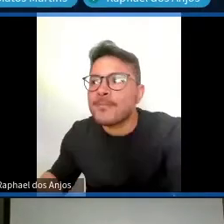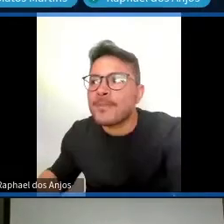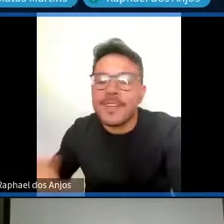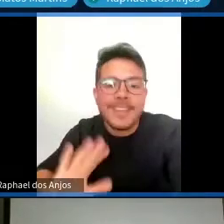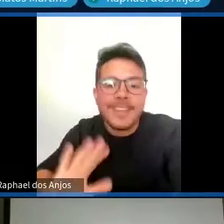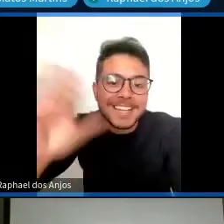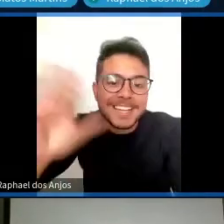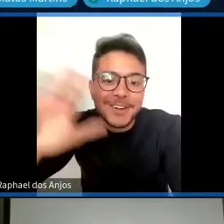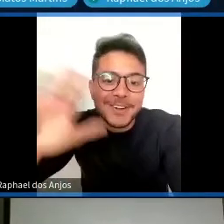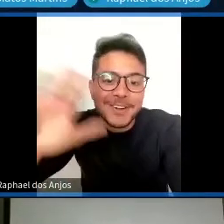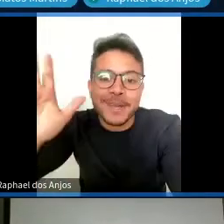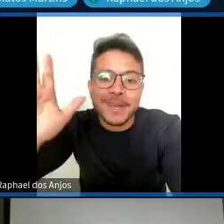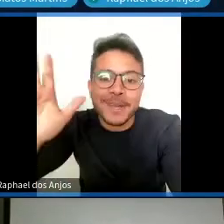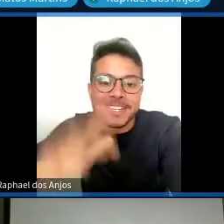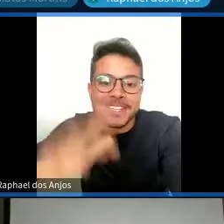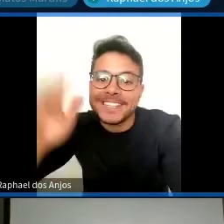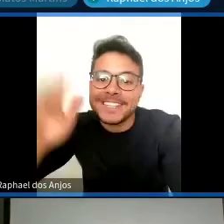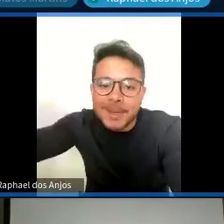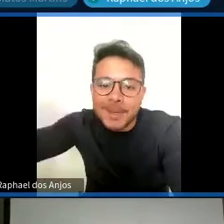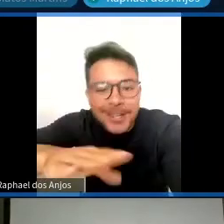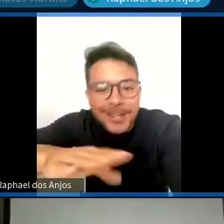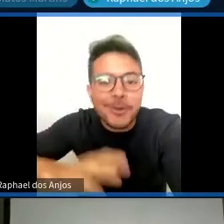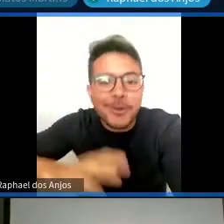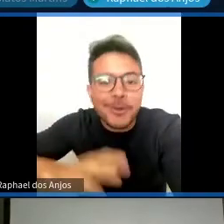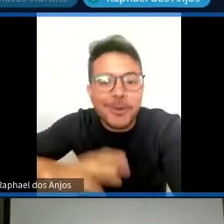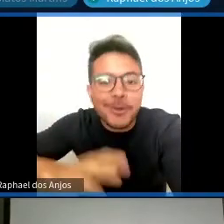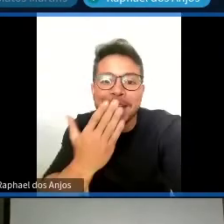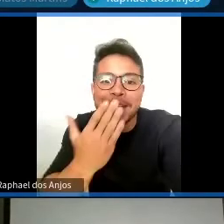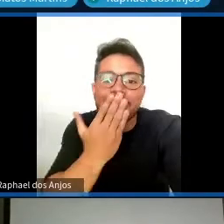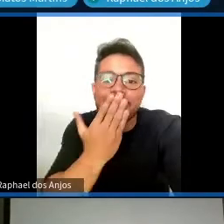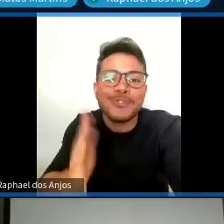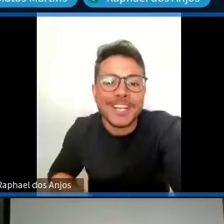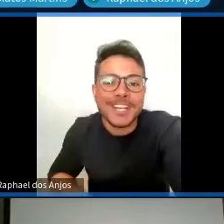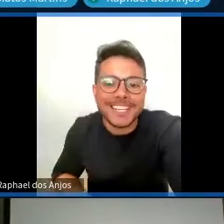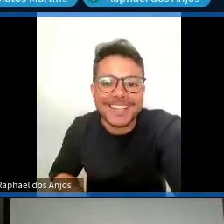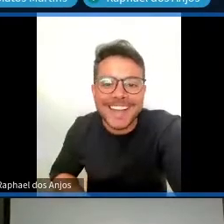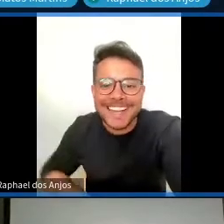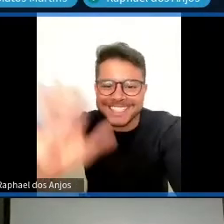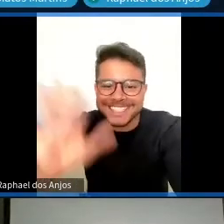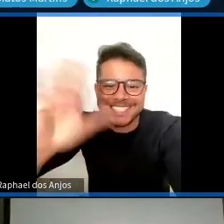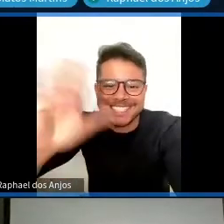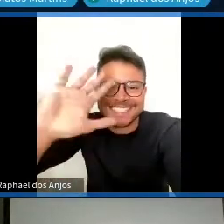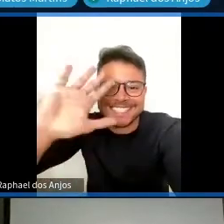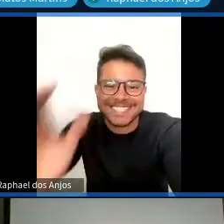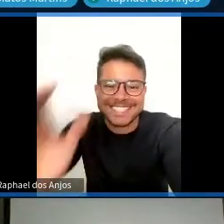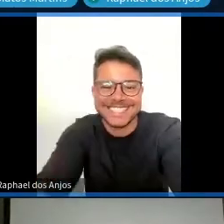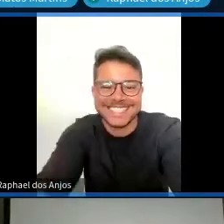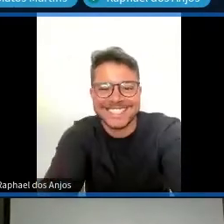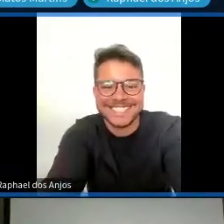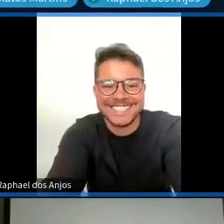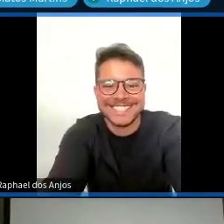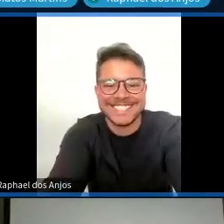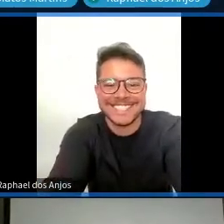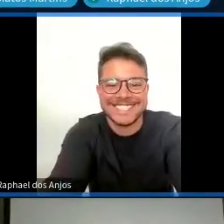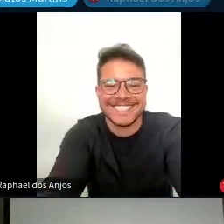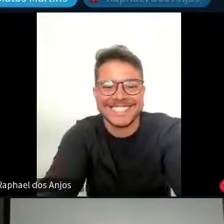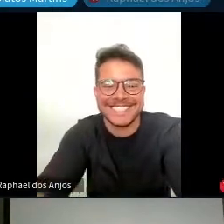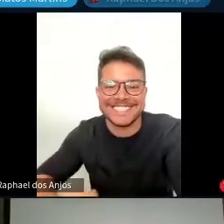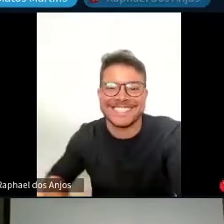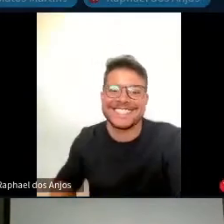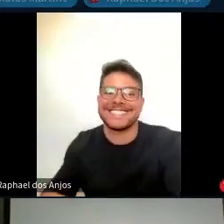Ai, obrigada. Tava acompanhando a defesa, interpretando e acompanhando ao mesmo tempo. Maravilhoso, maravilhoso. Obrigada,